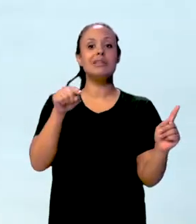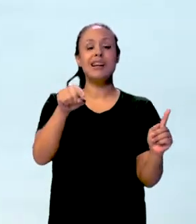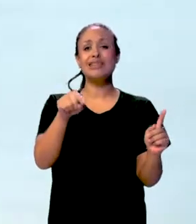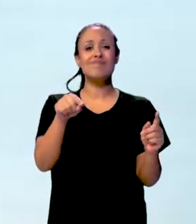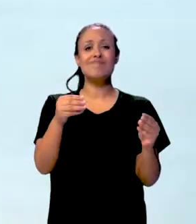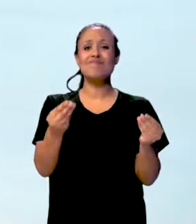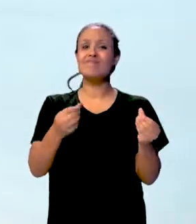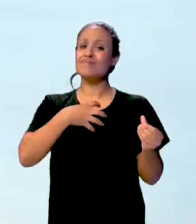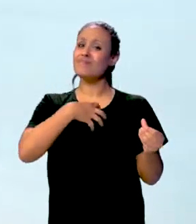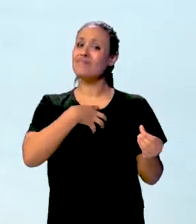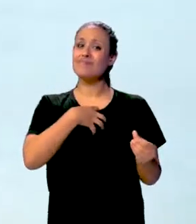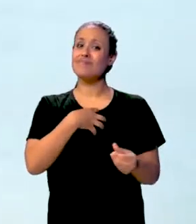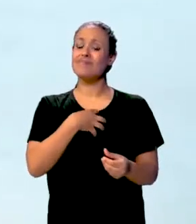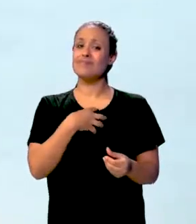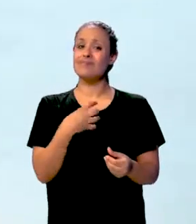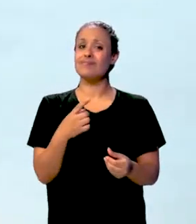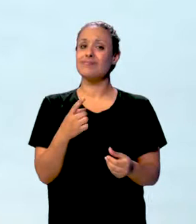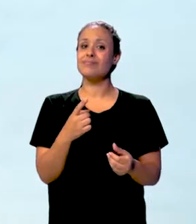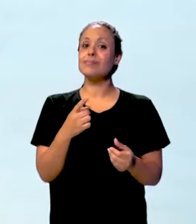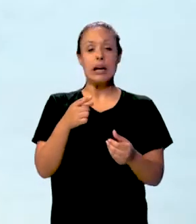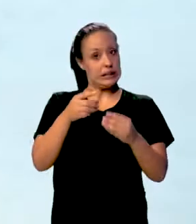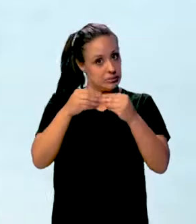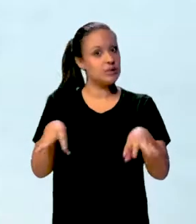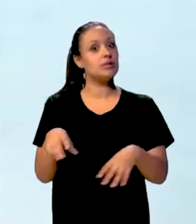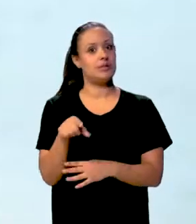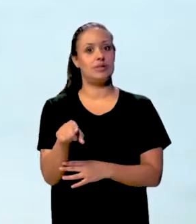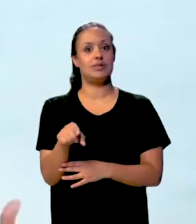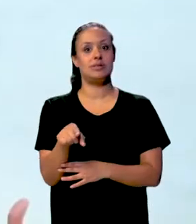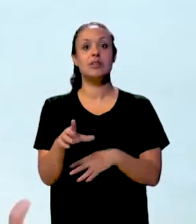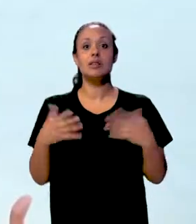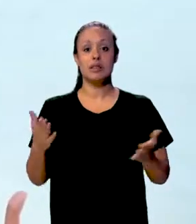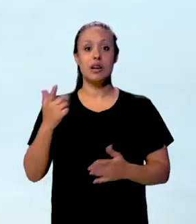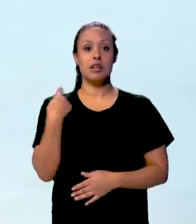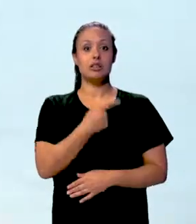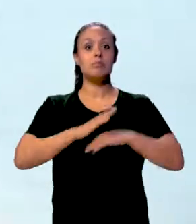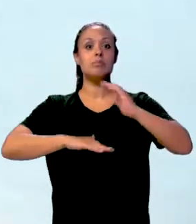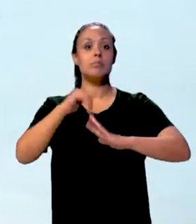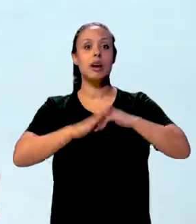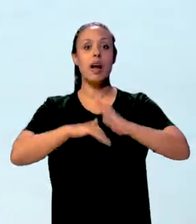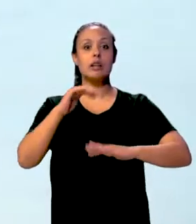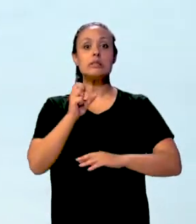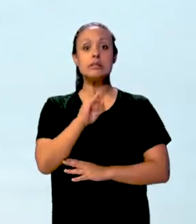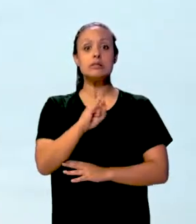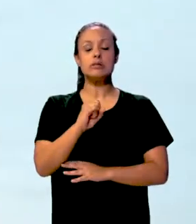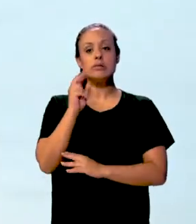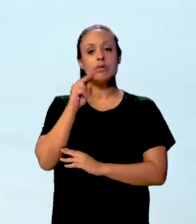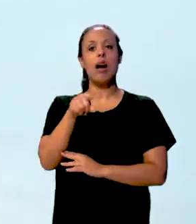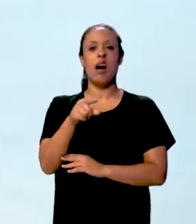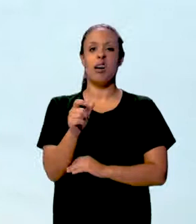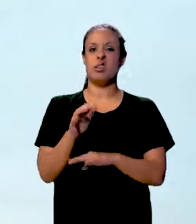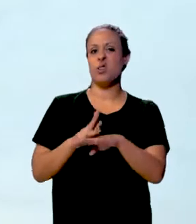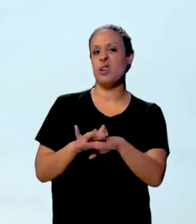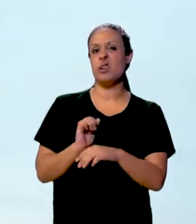as ferramentas para se entender no mundo, entender suas relações, se são ferramentas que descrevem essas relações